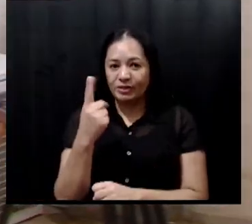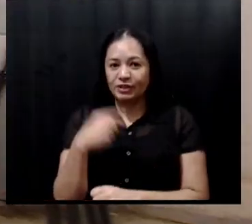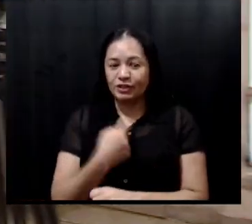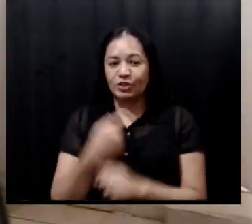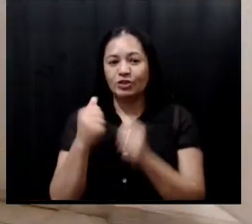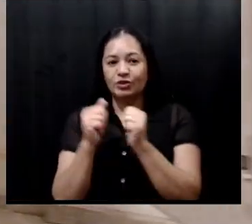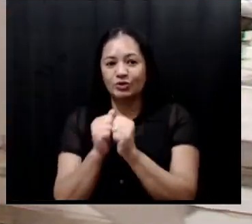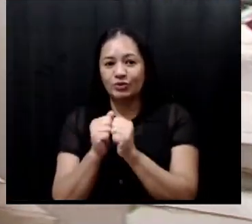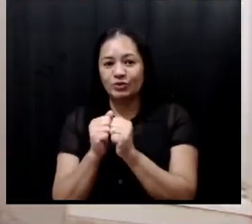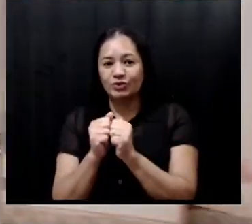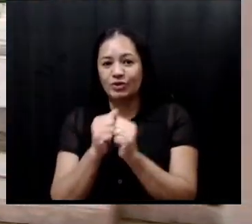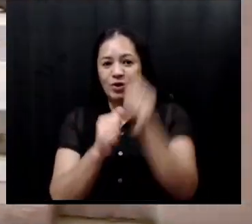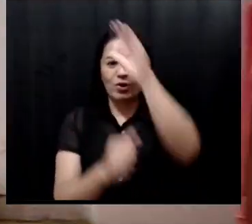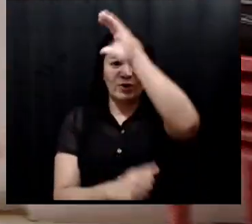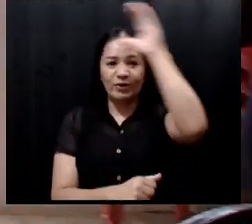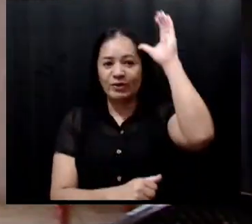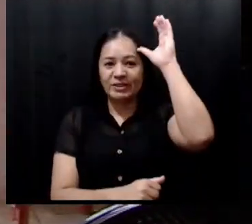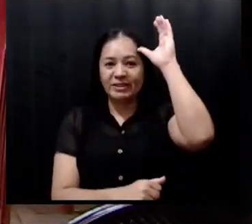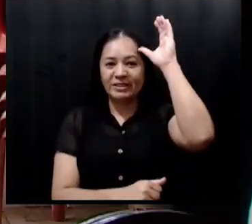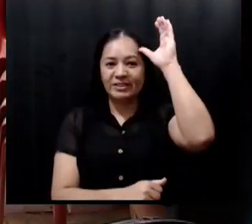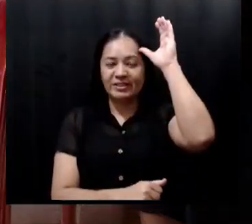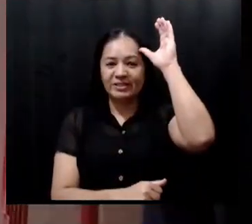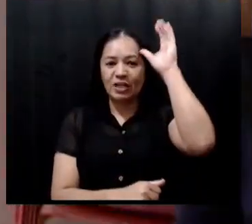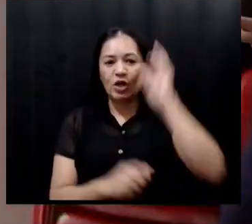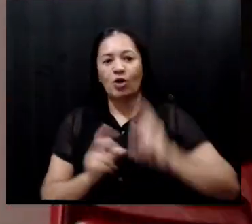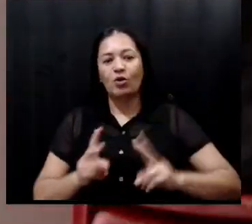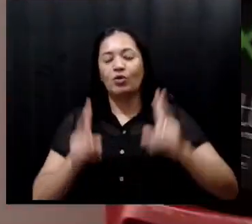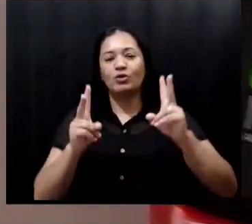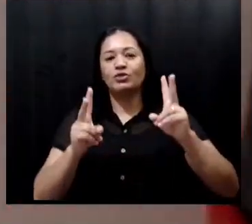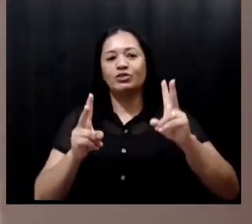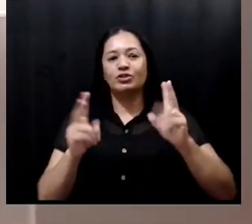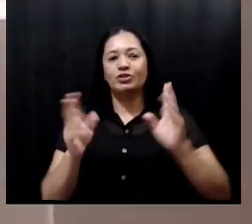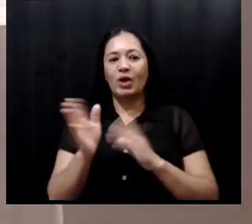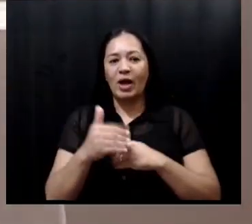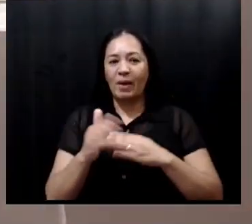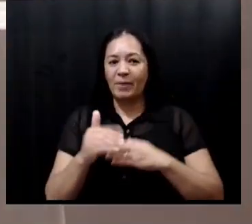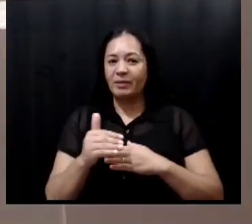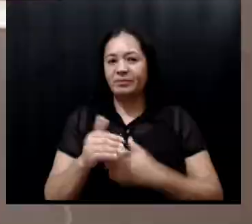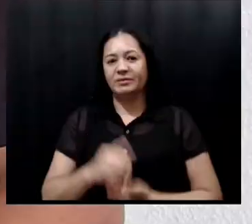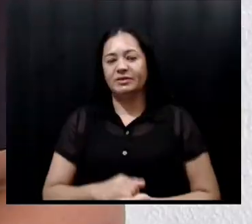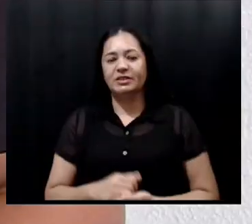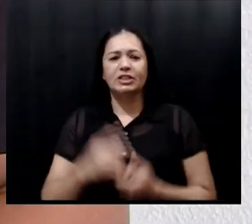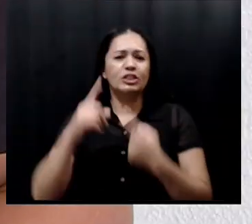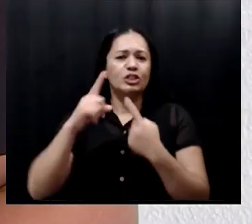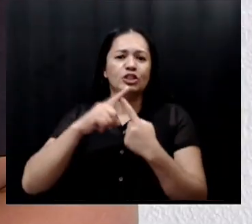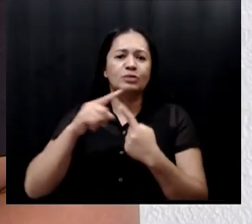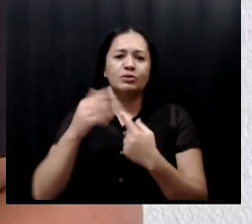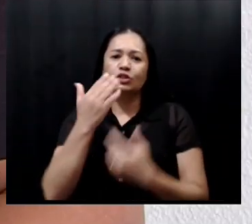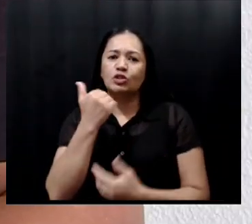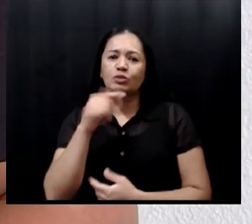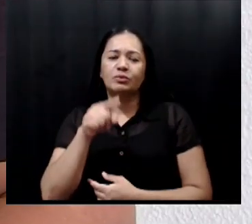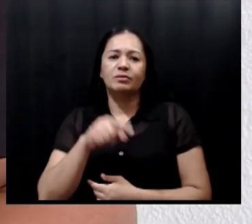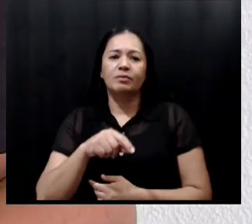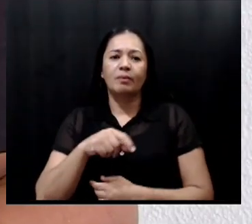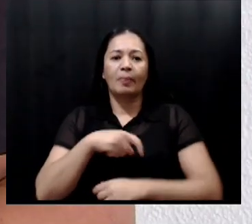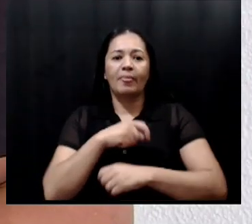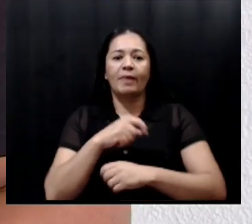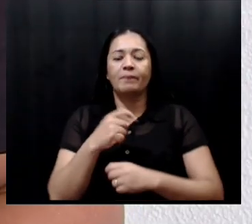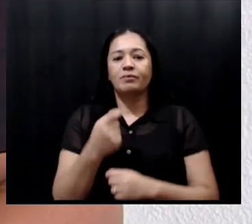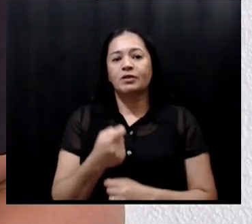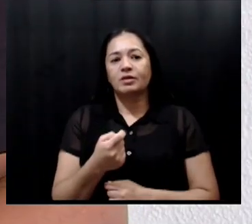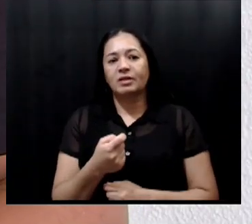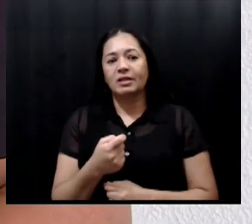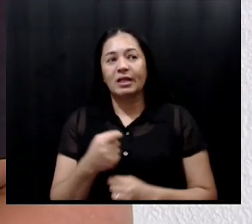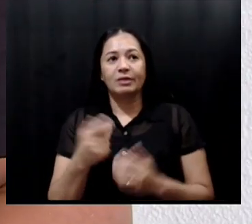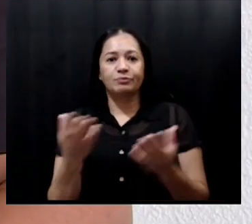cliente continua pegando a marmita com a gente, entendeu? E que tipo de comida vocês fazem? A gente faz um pouco de... Eu faço, na verdade, assim, eu faço um pouco